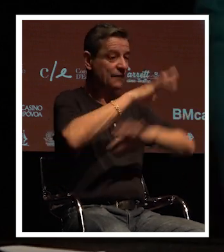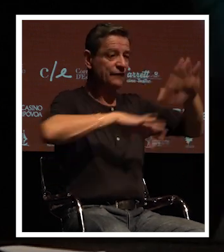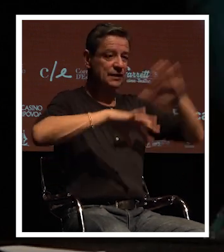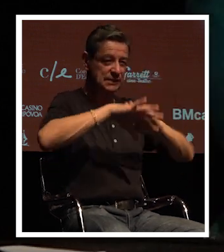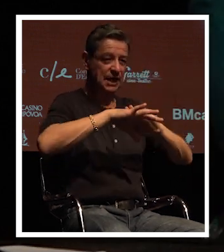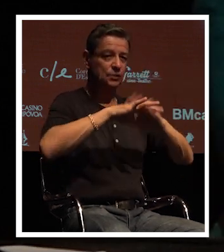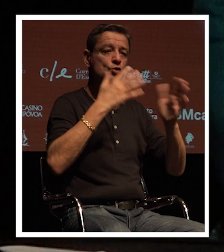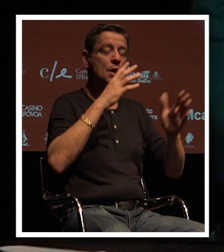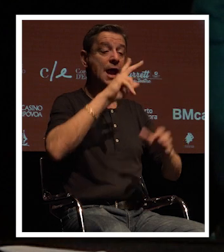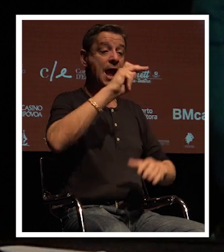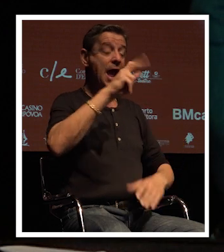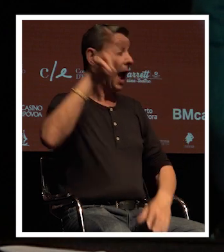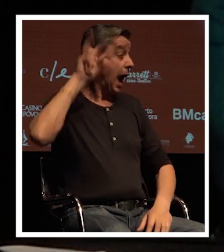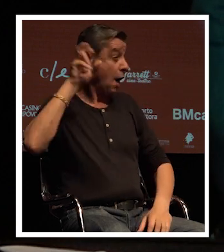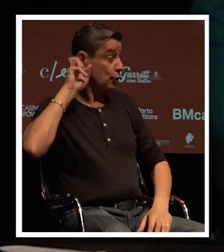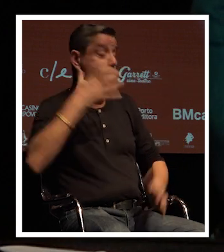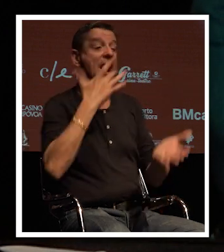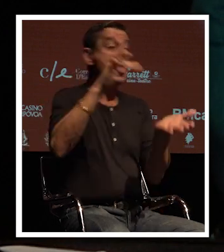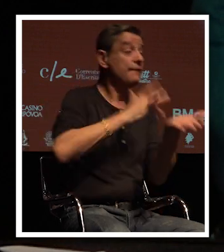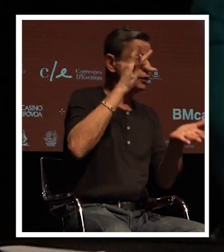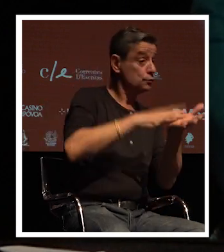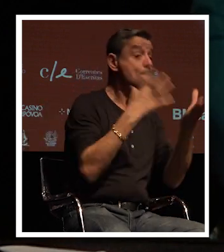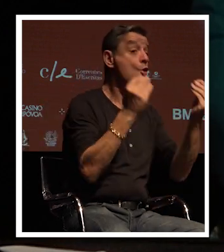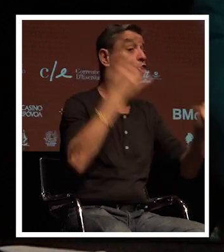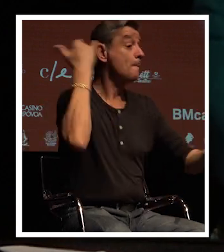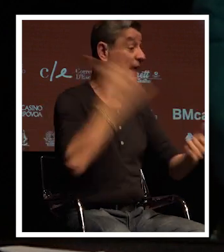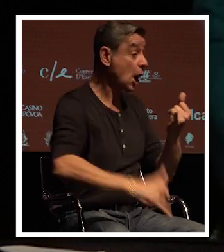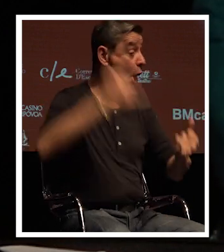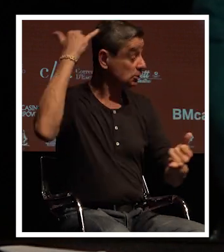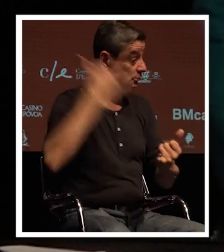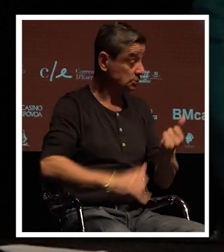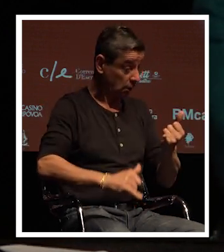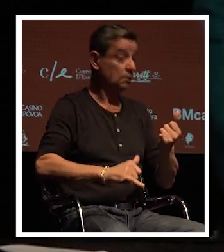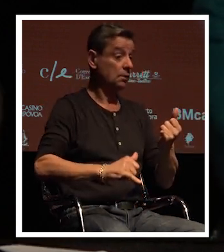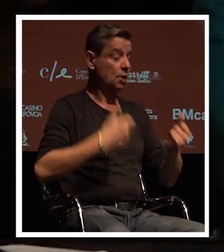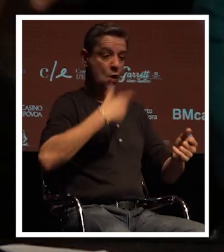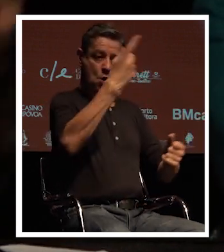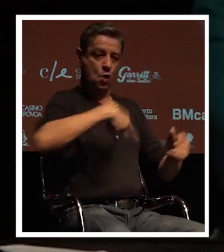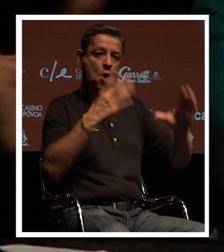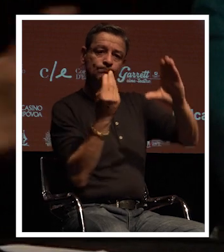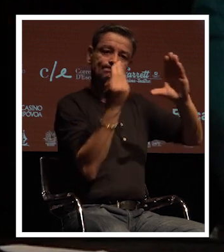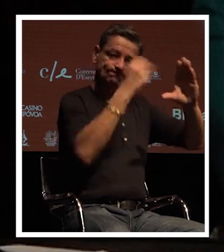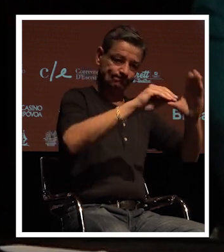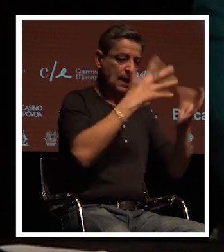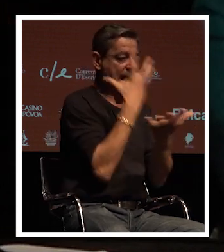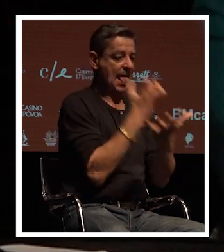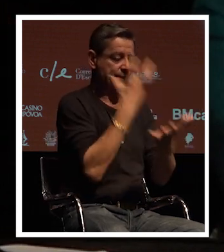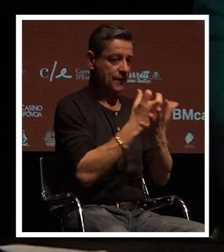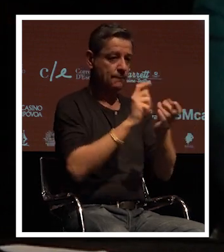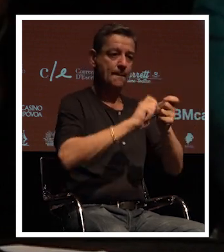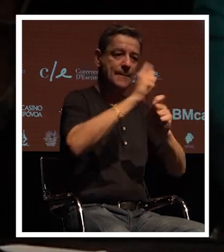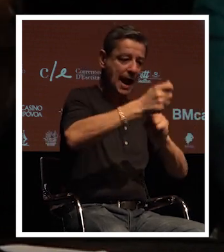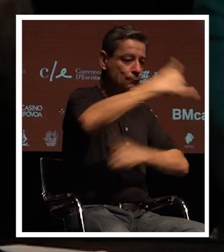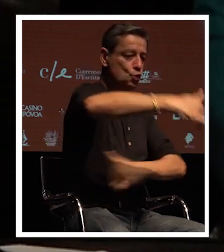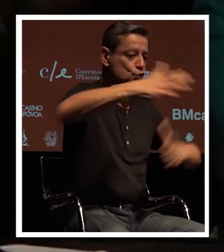audiolivros nos audiolivros muito perigosa que é nós colocamos gravamos um audiolivro pagamos o